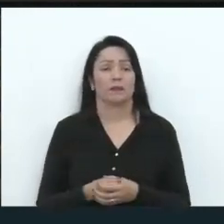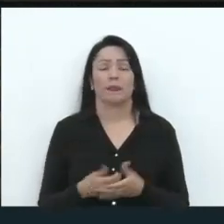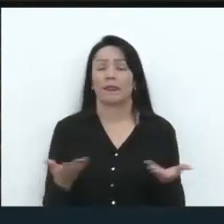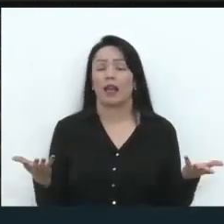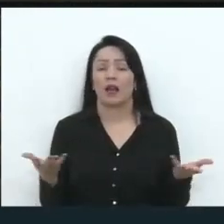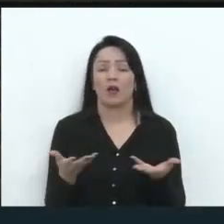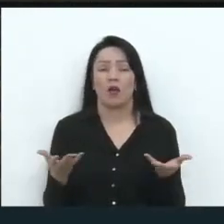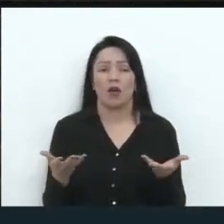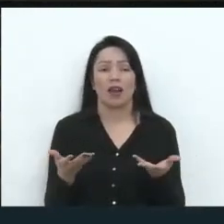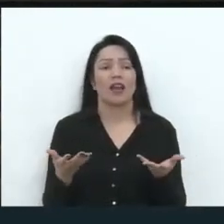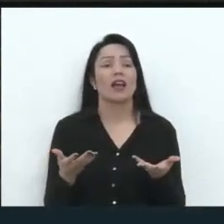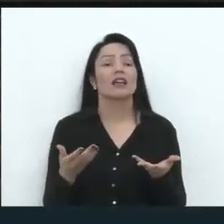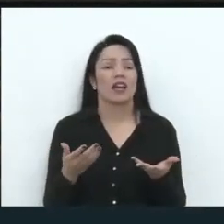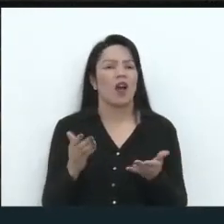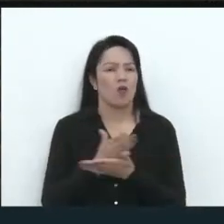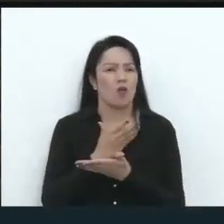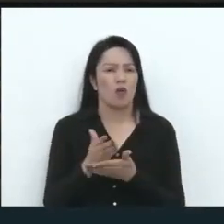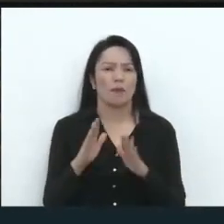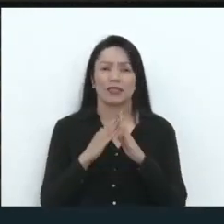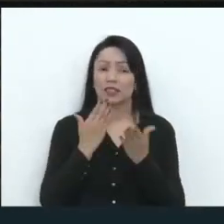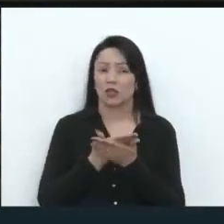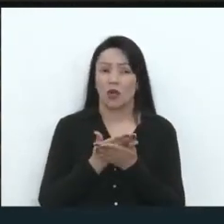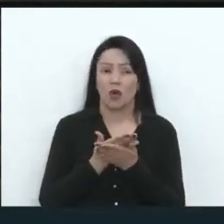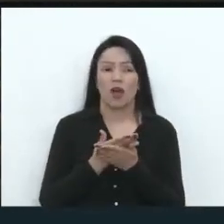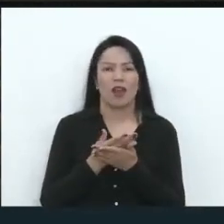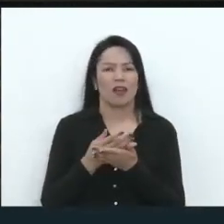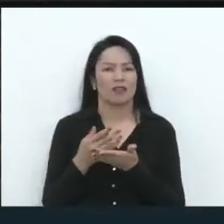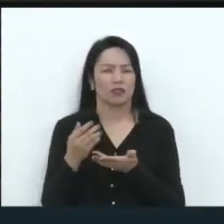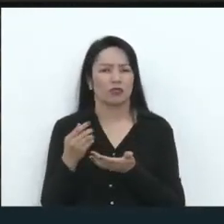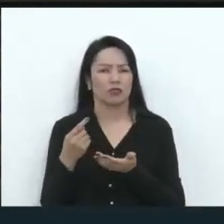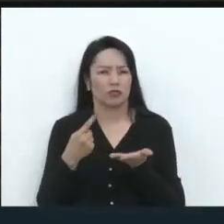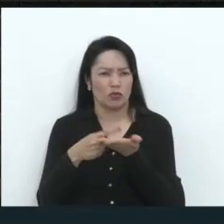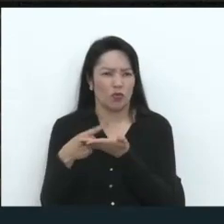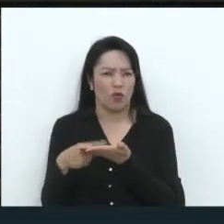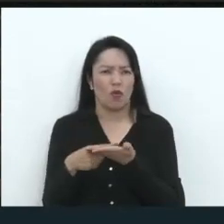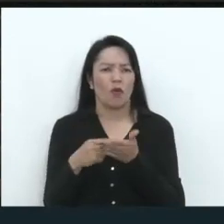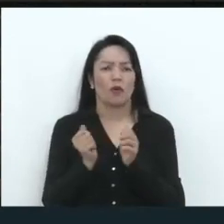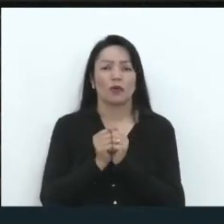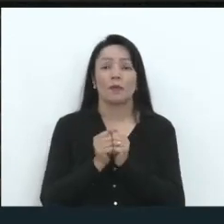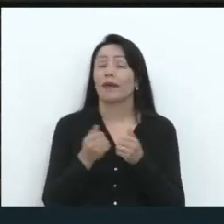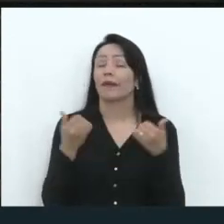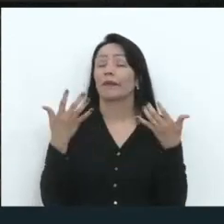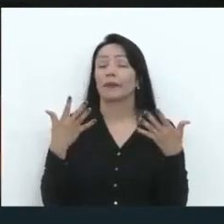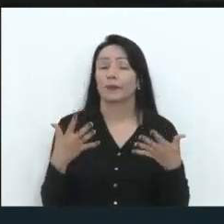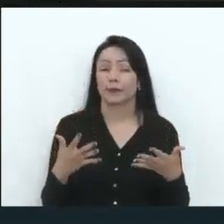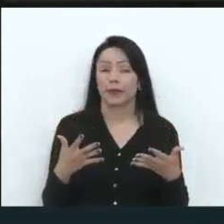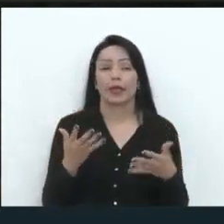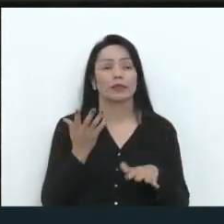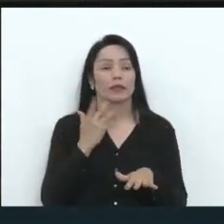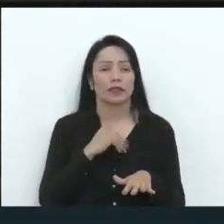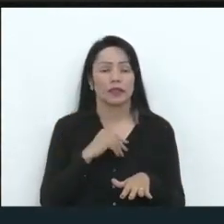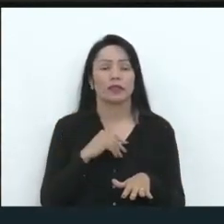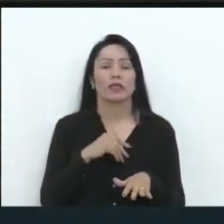momento, abrindo algumas escolas conveniadas para justificar estas crianças que estão